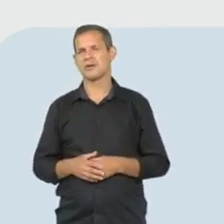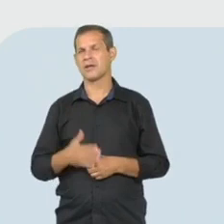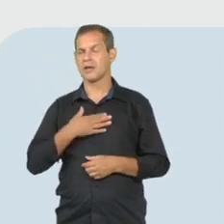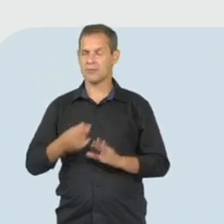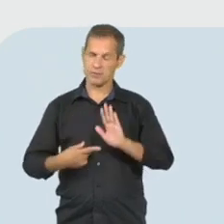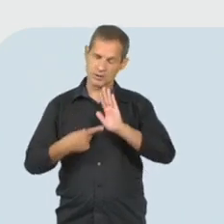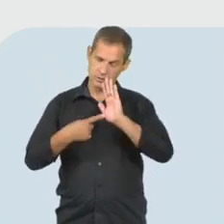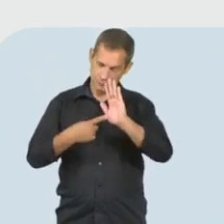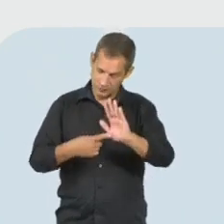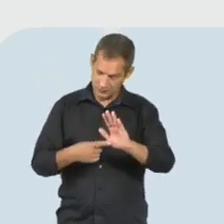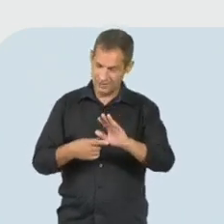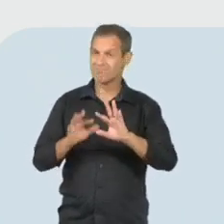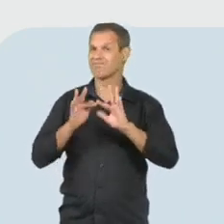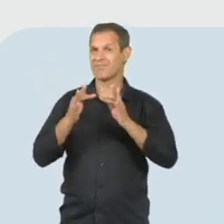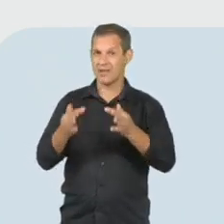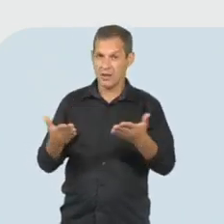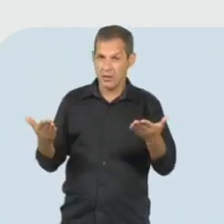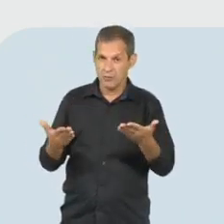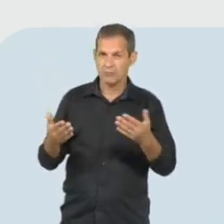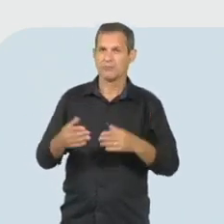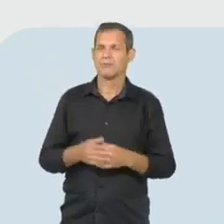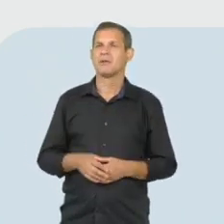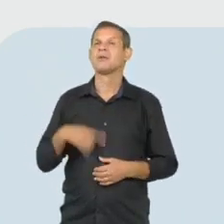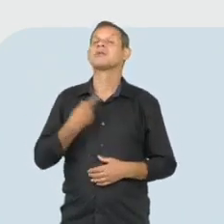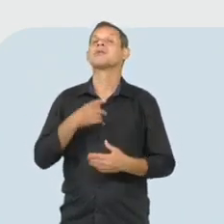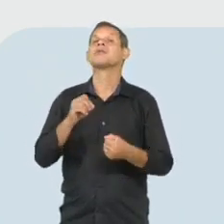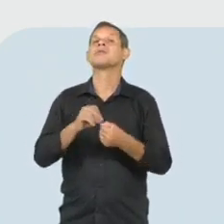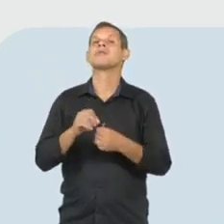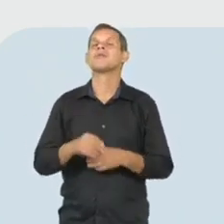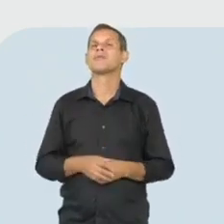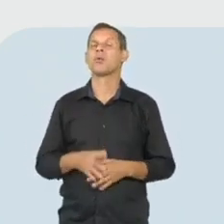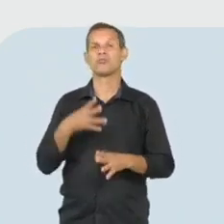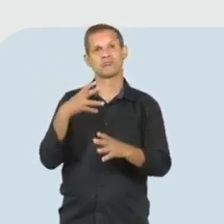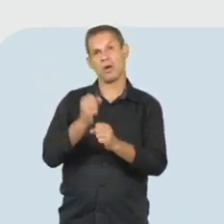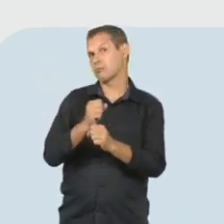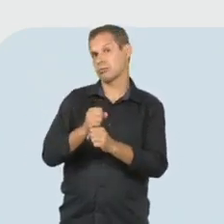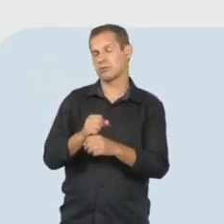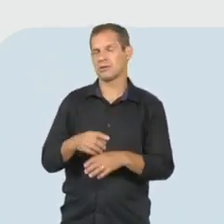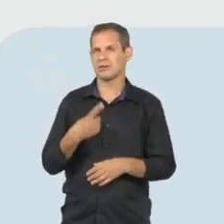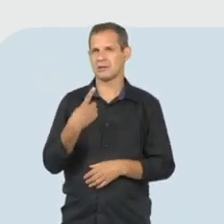amostra. Bem simples agora, o que a gente vai fazer? Vamos fazer o cálculo.